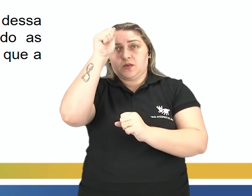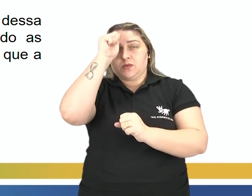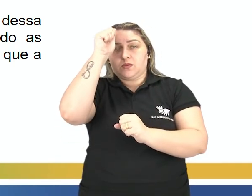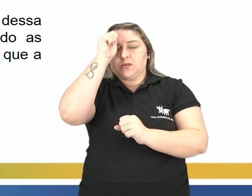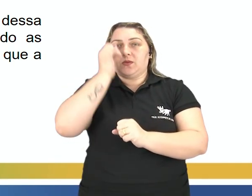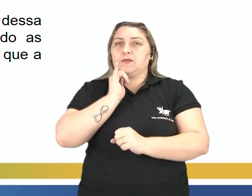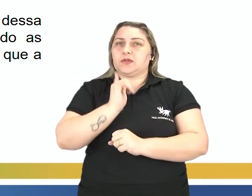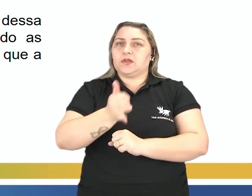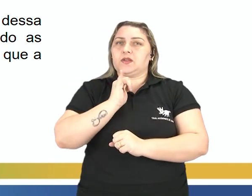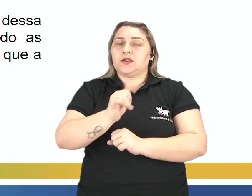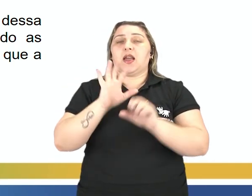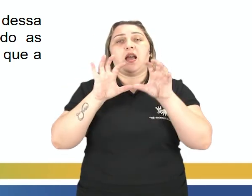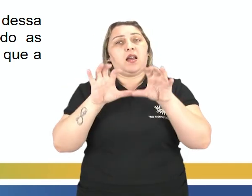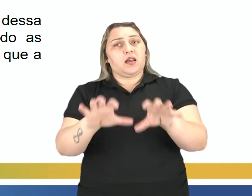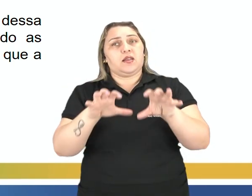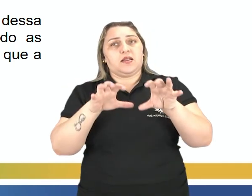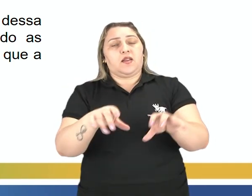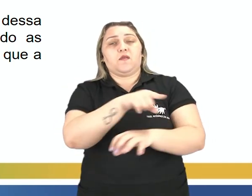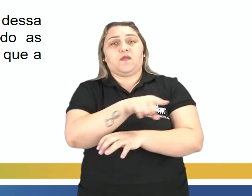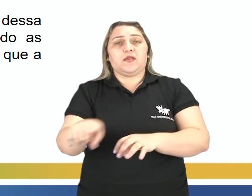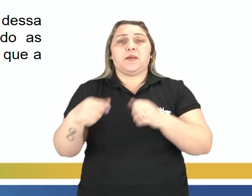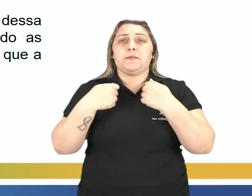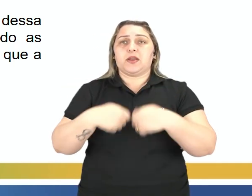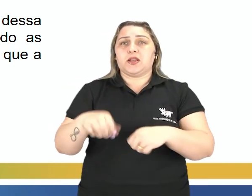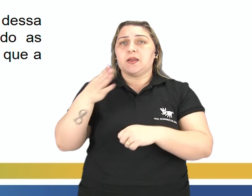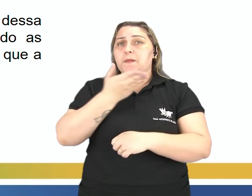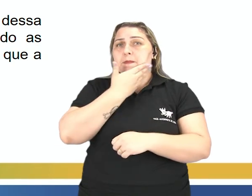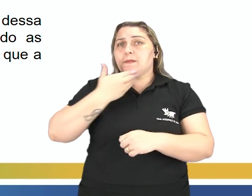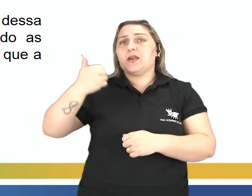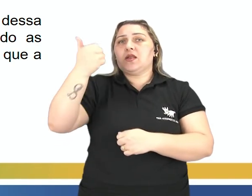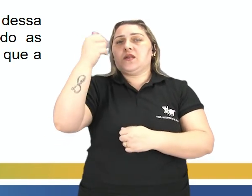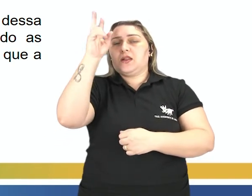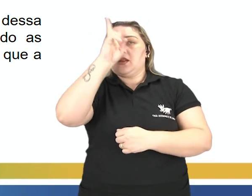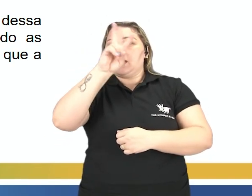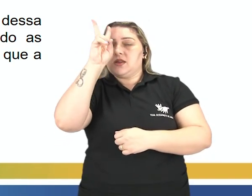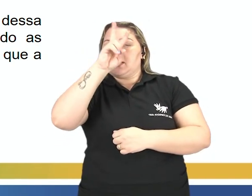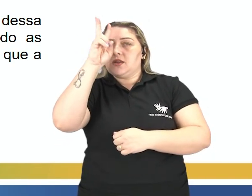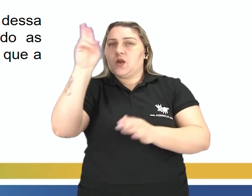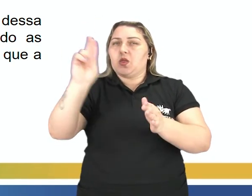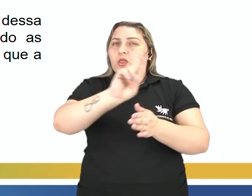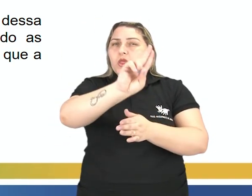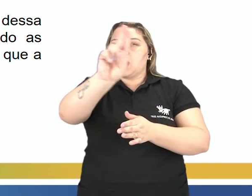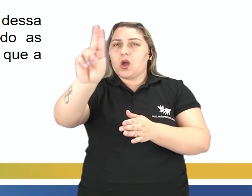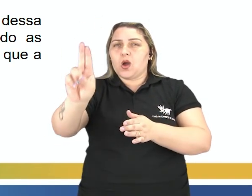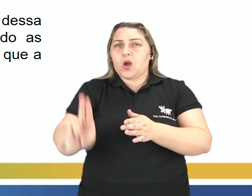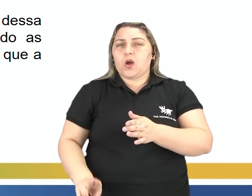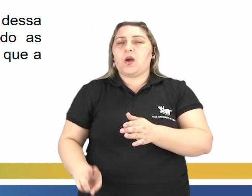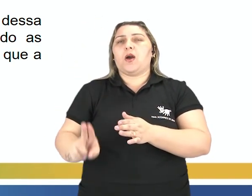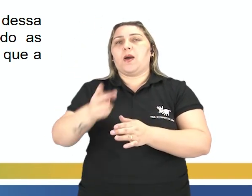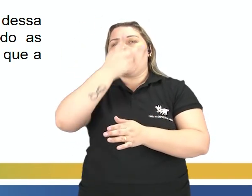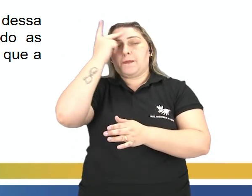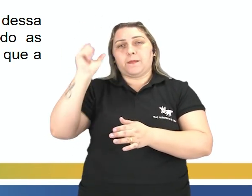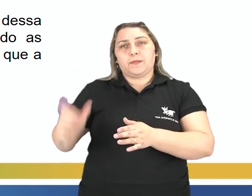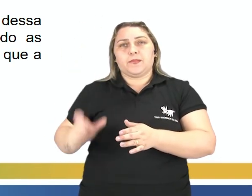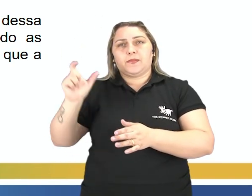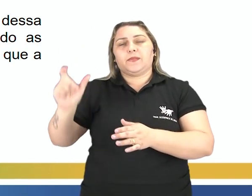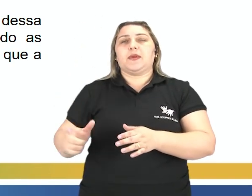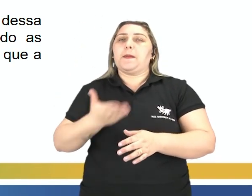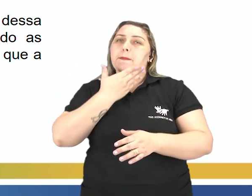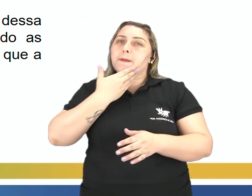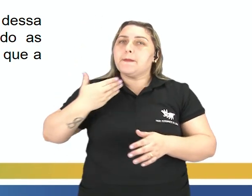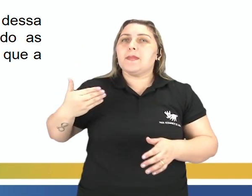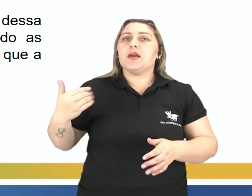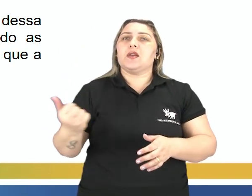um roteiro para que você possa ser o autor dessa narrativa. Dessa forma, você deve melhorar essa